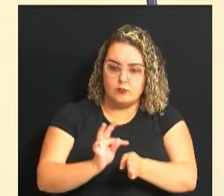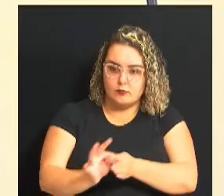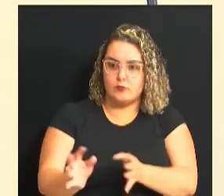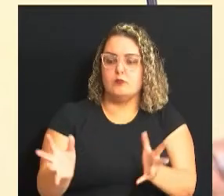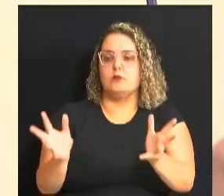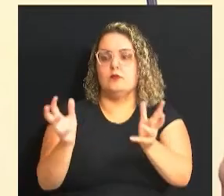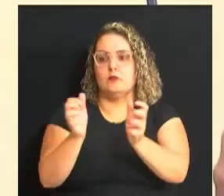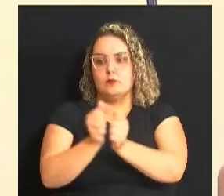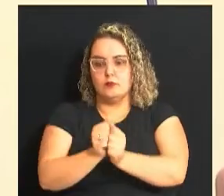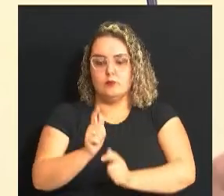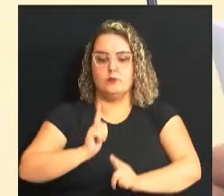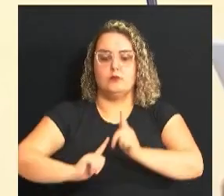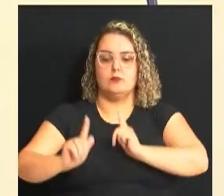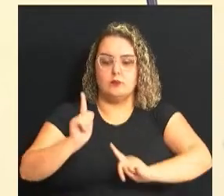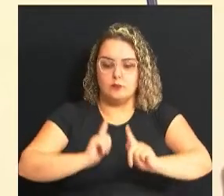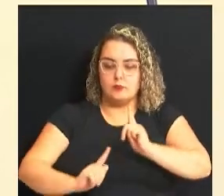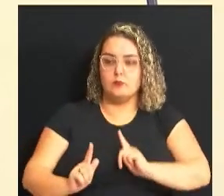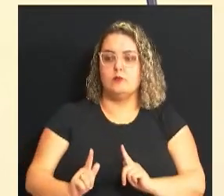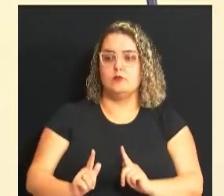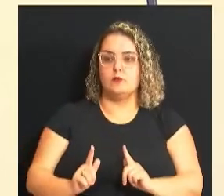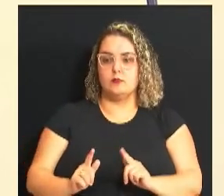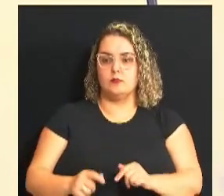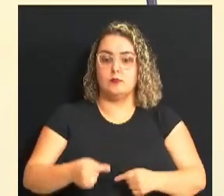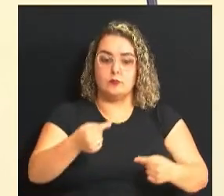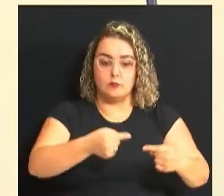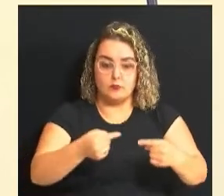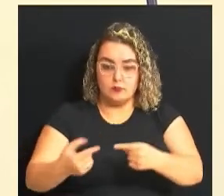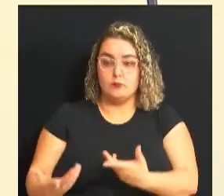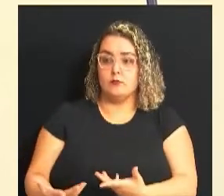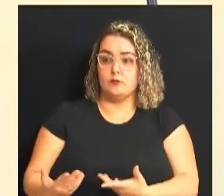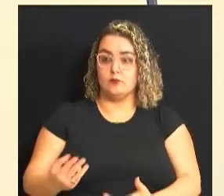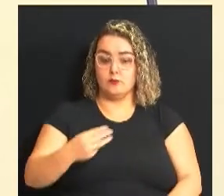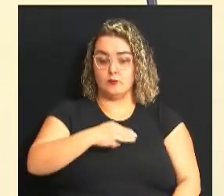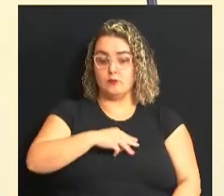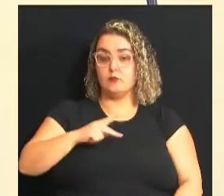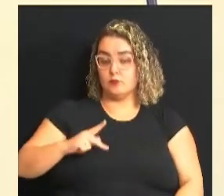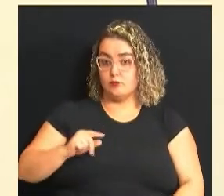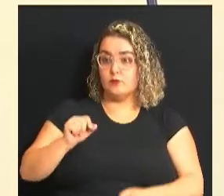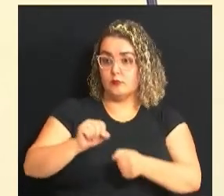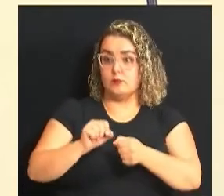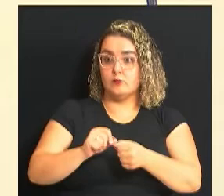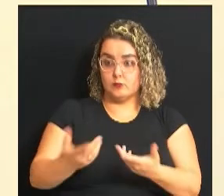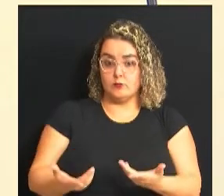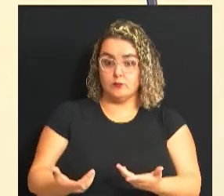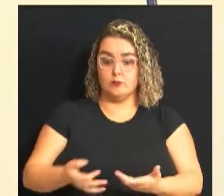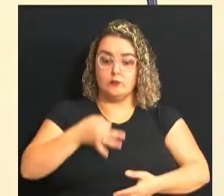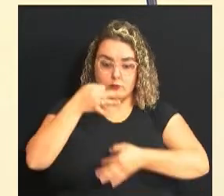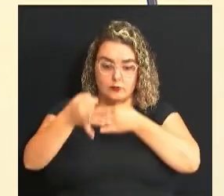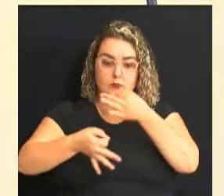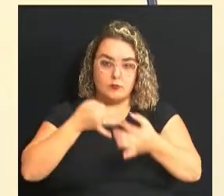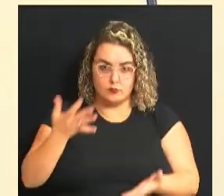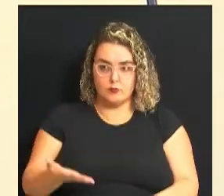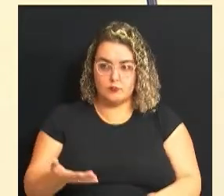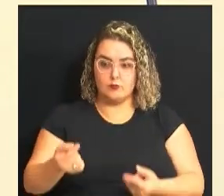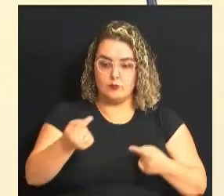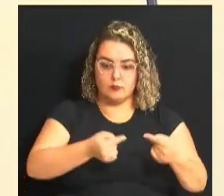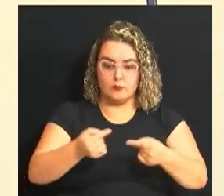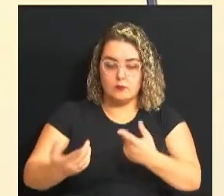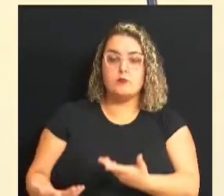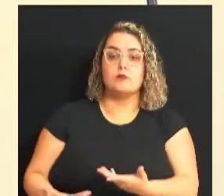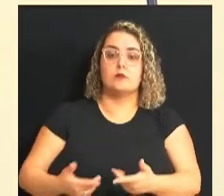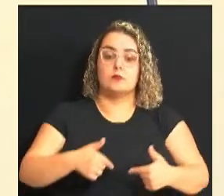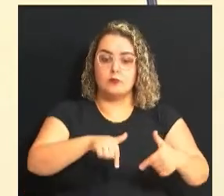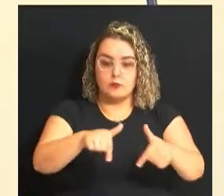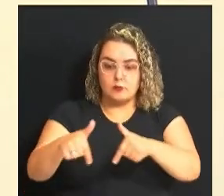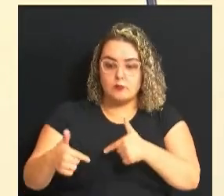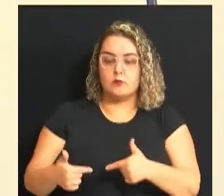a gestão, para discutir, até o Ministério Público, que fez algumas considerações, discutir e trabalhar para